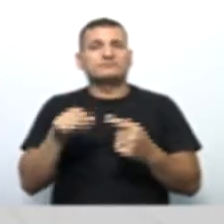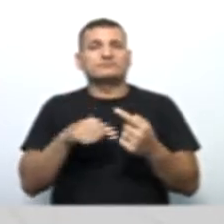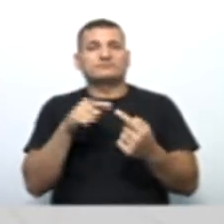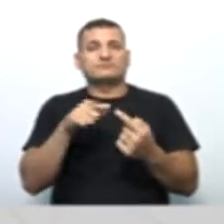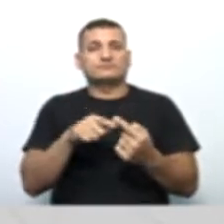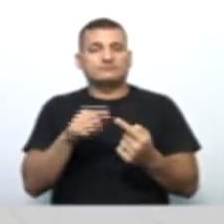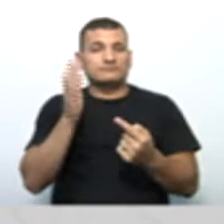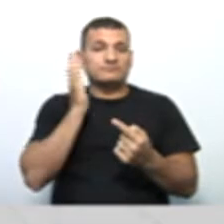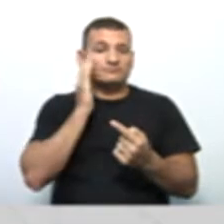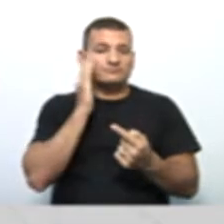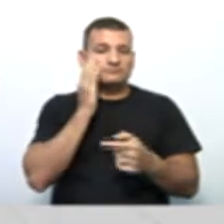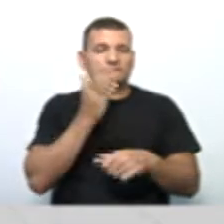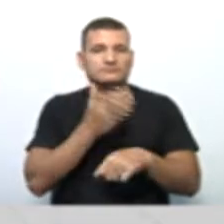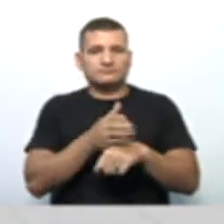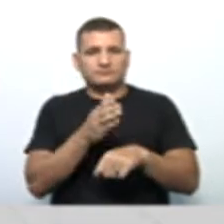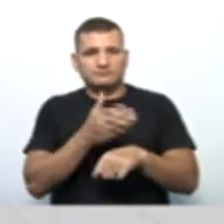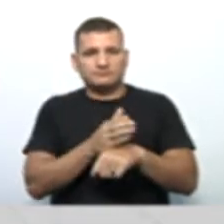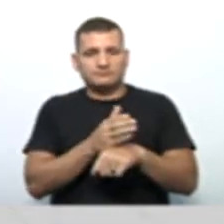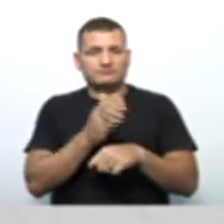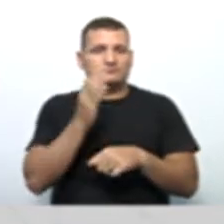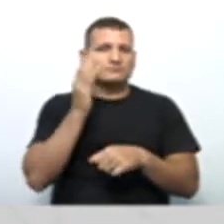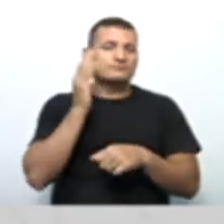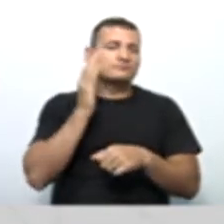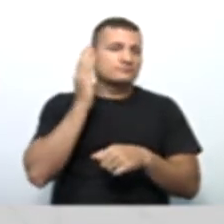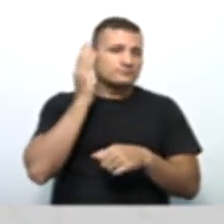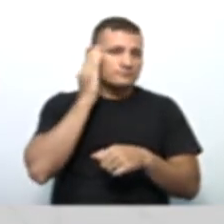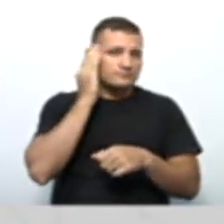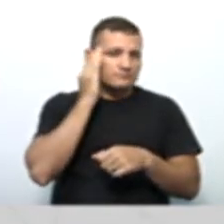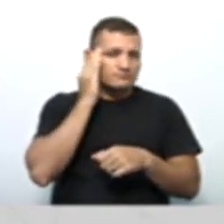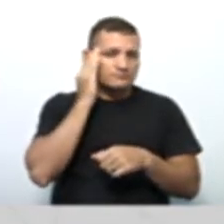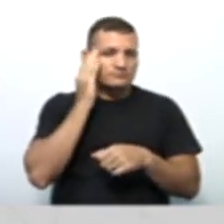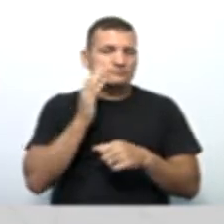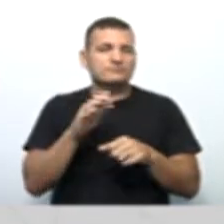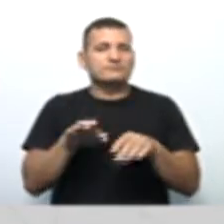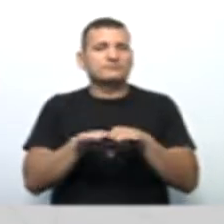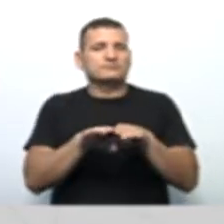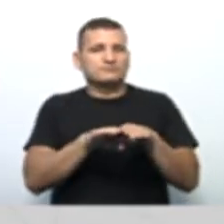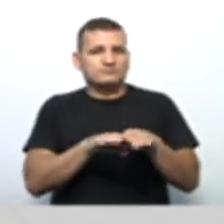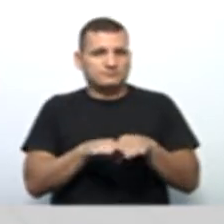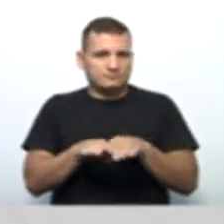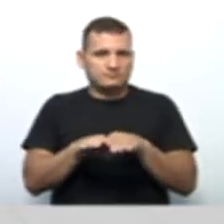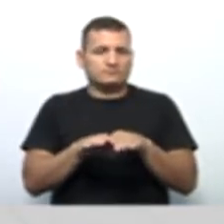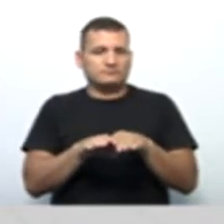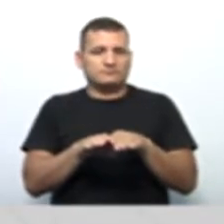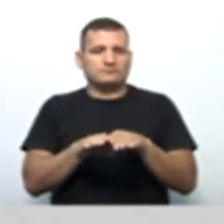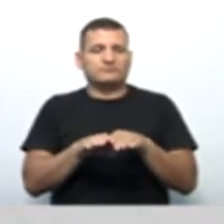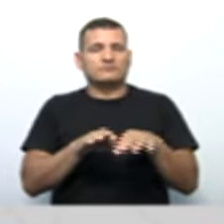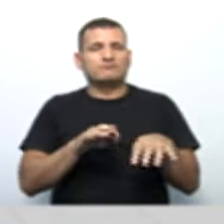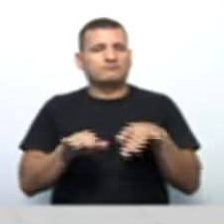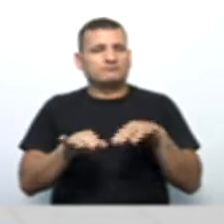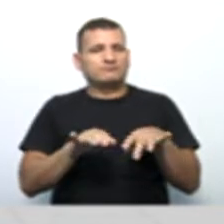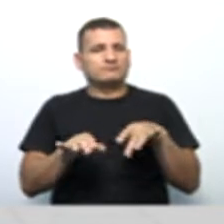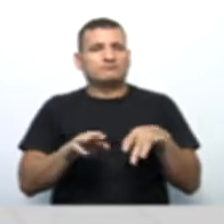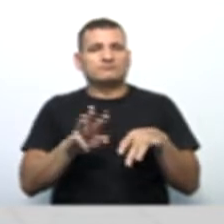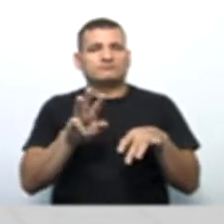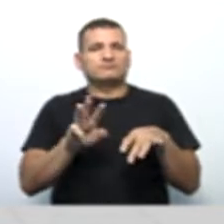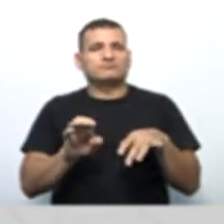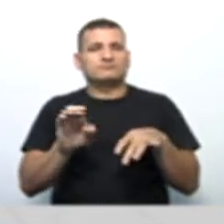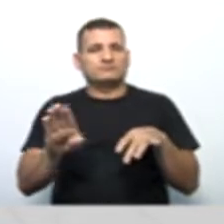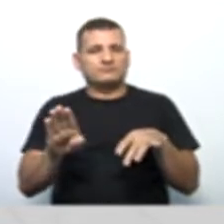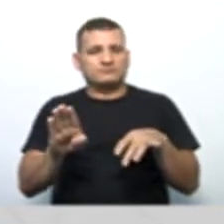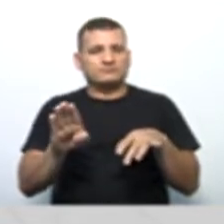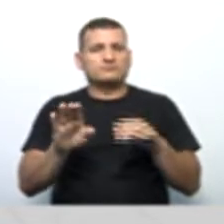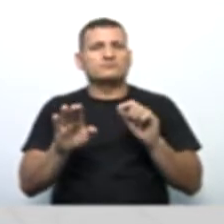e compreender os fundamentos e padrões de desenvolvimento para web que quer legislar